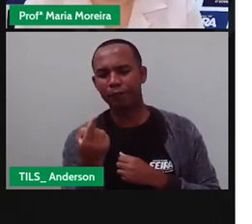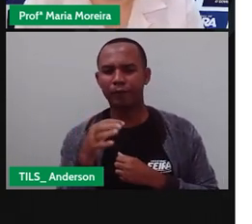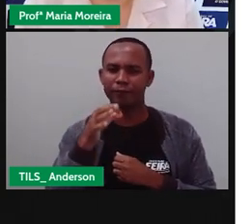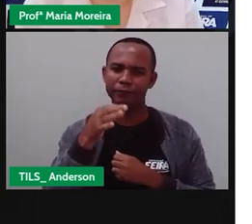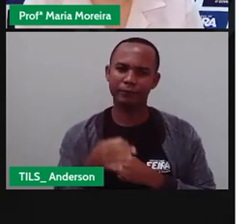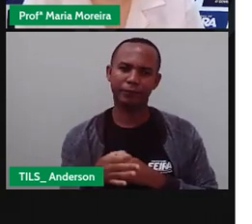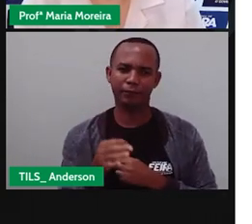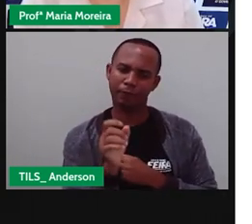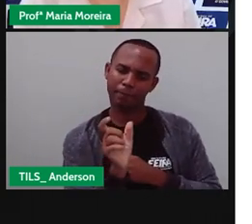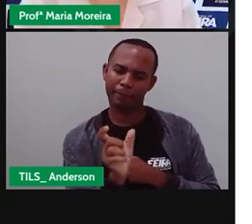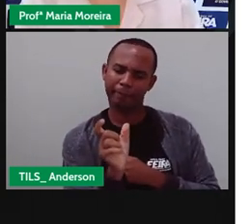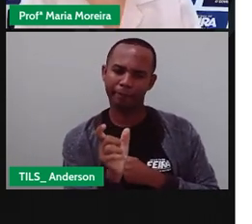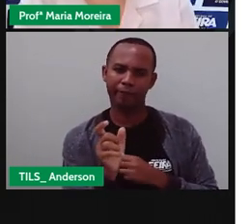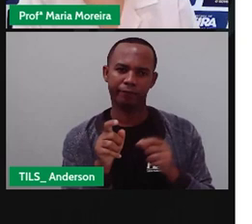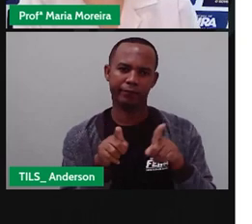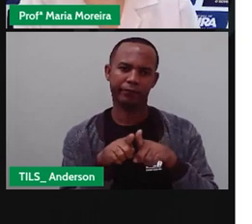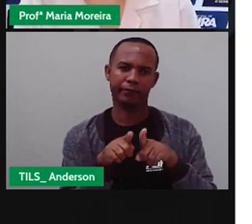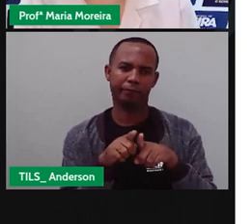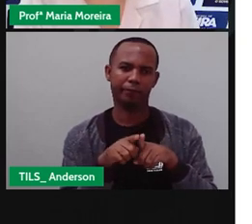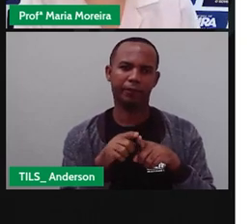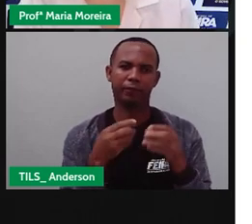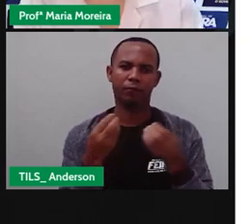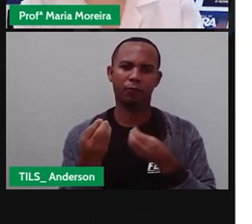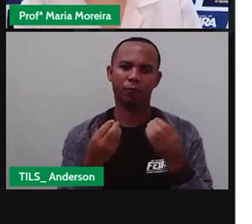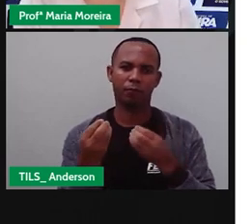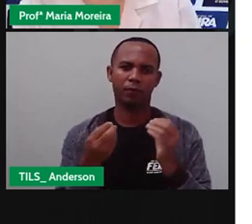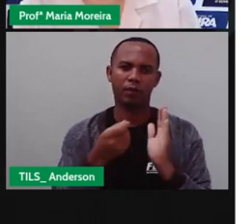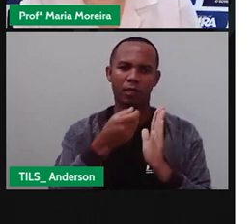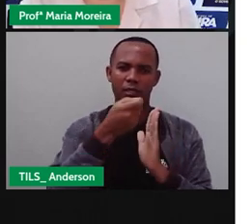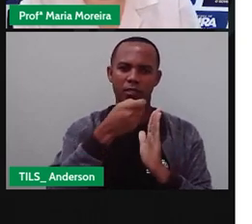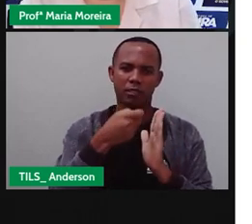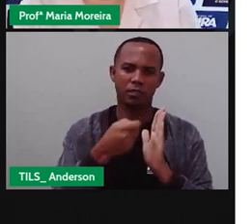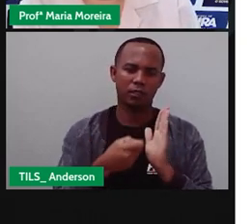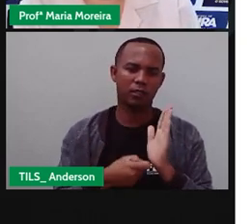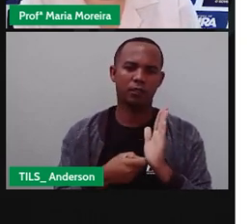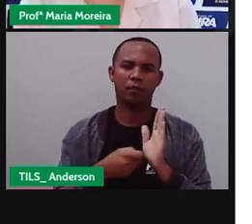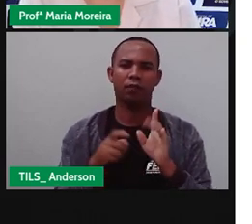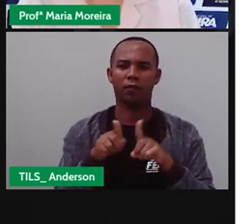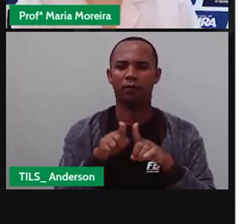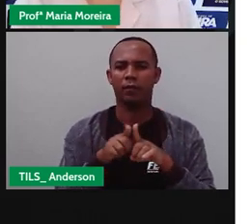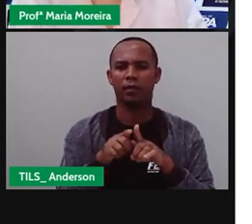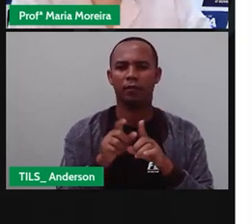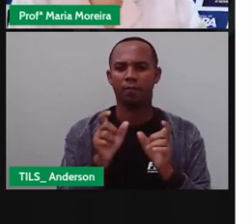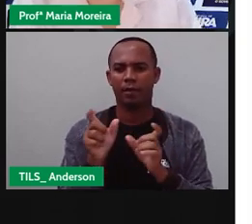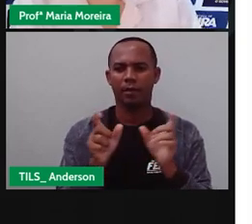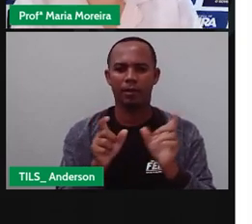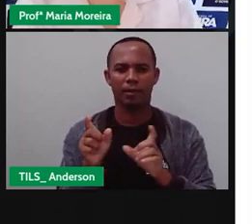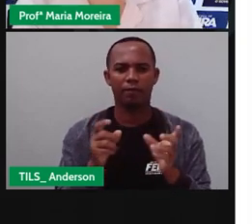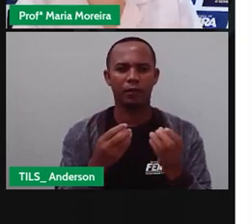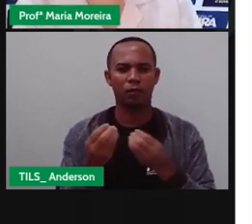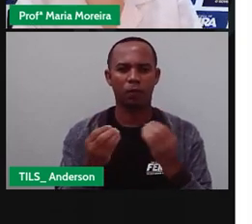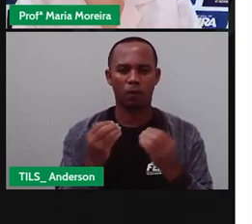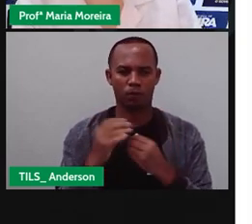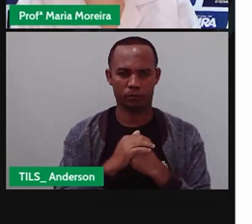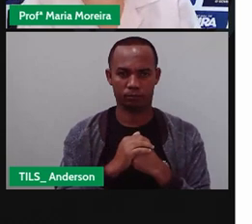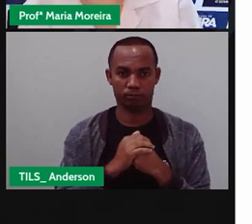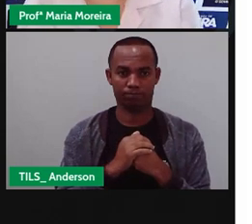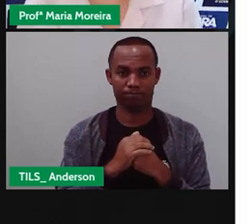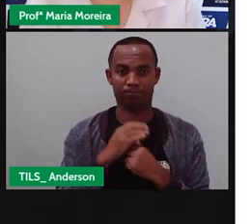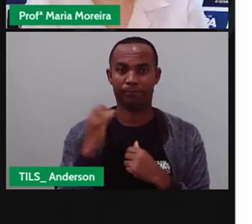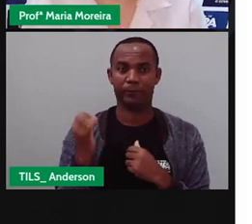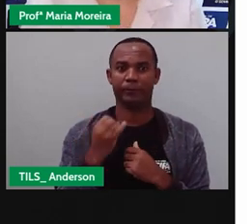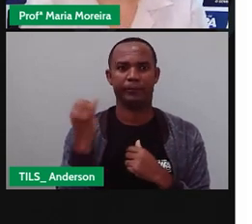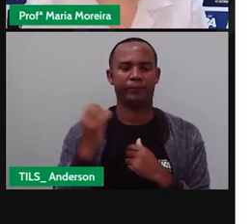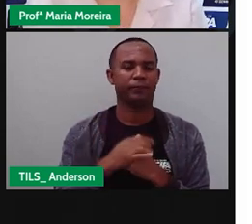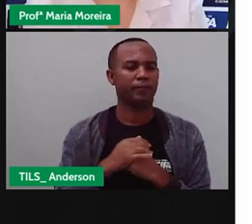correta das palavras? Ortografia correta é a escrita correta das palavras, tá? Bom, esses são elementos essenciais, porque